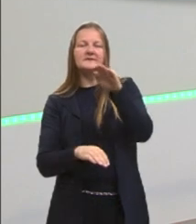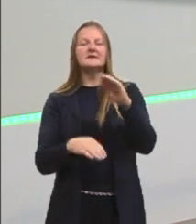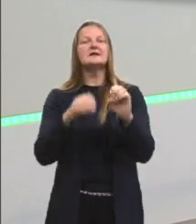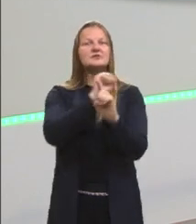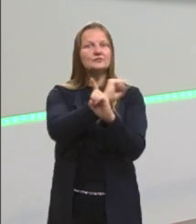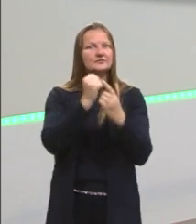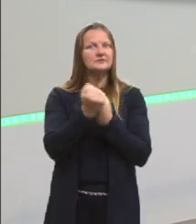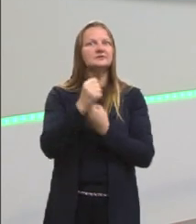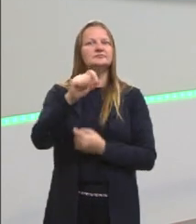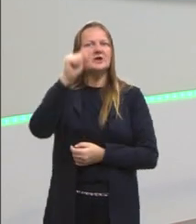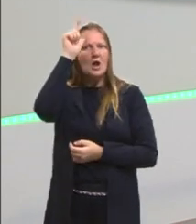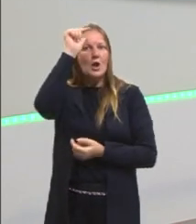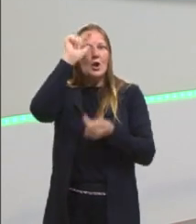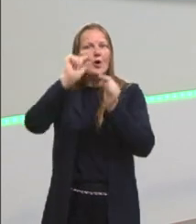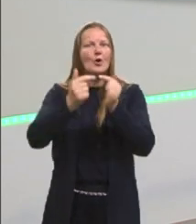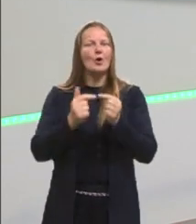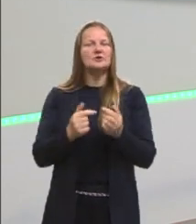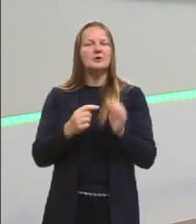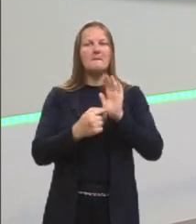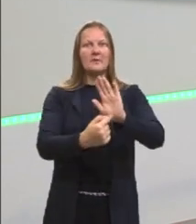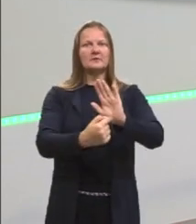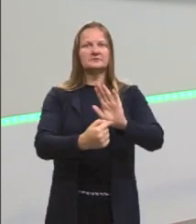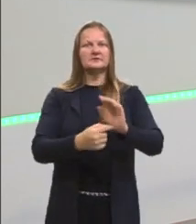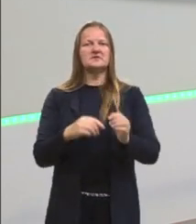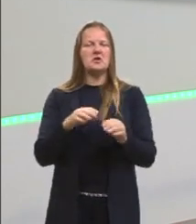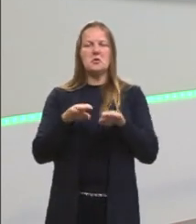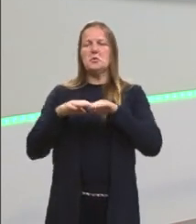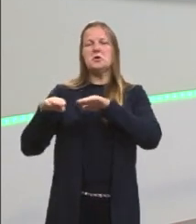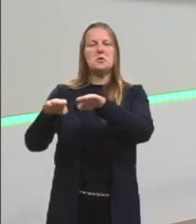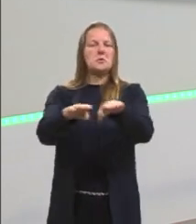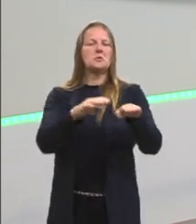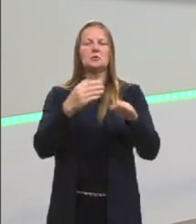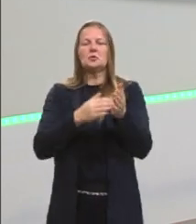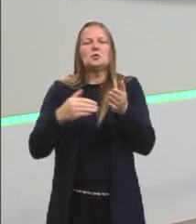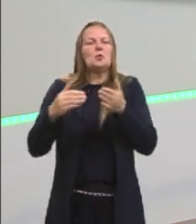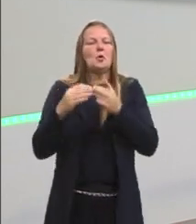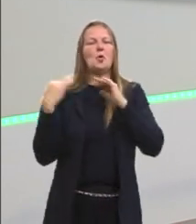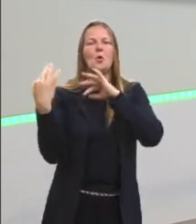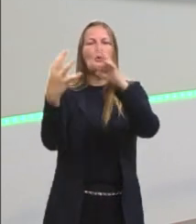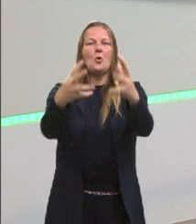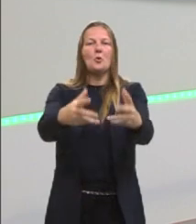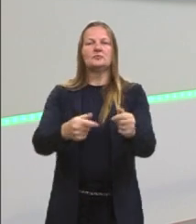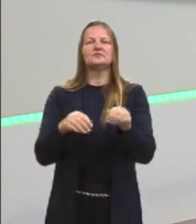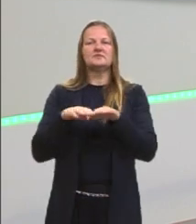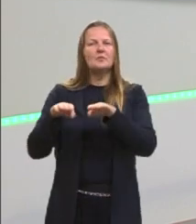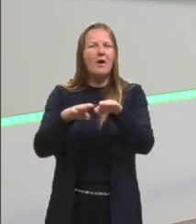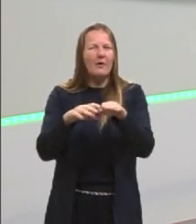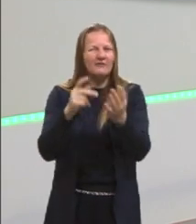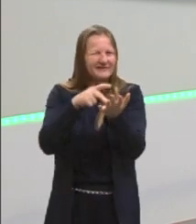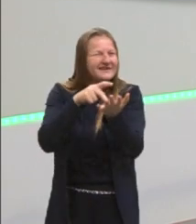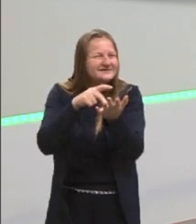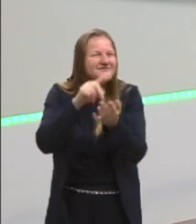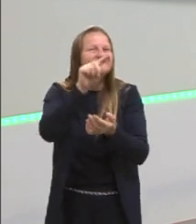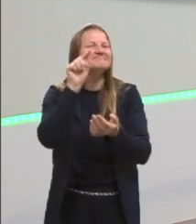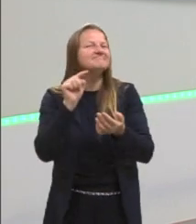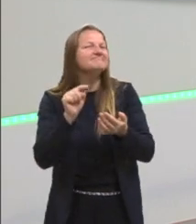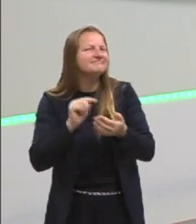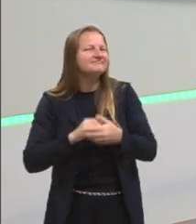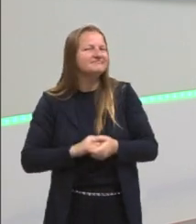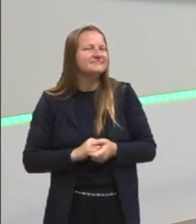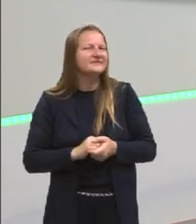algumas lógica para tentar mostrar que somos iguais a sociedade nós discutimos esse tema que pode ser